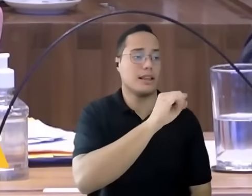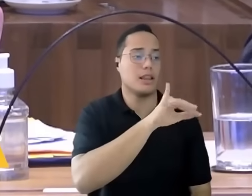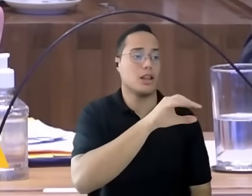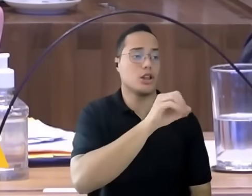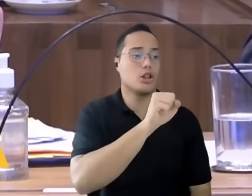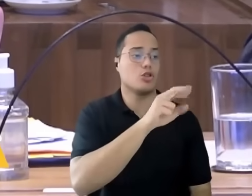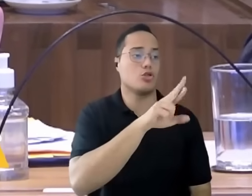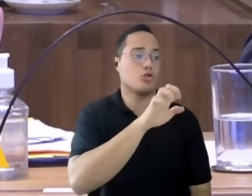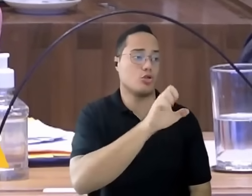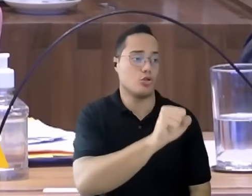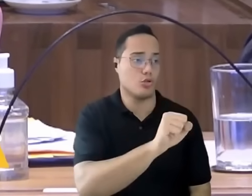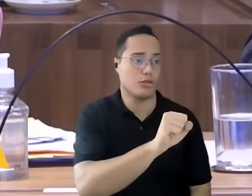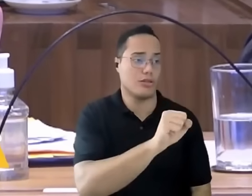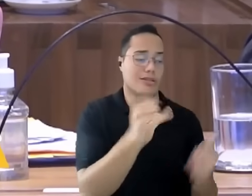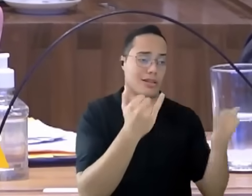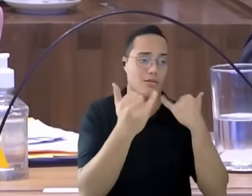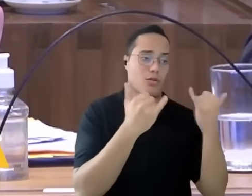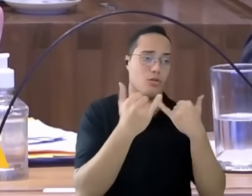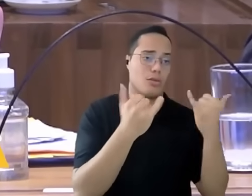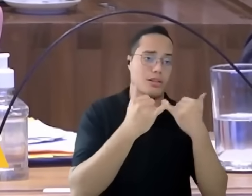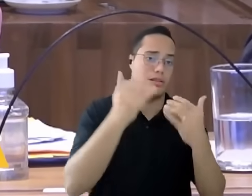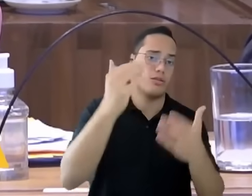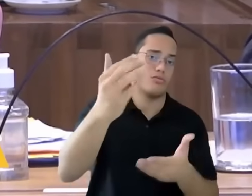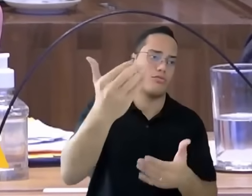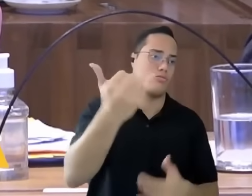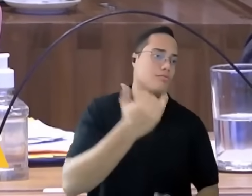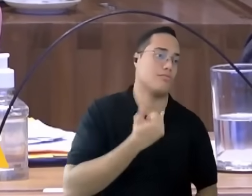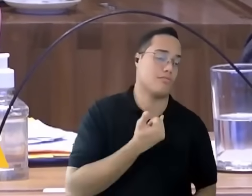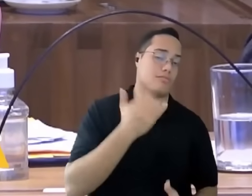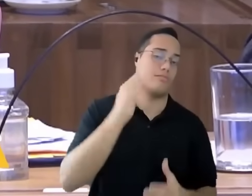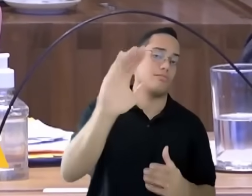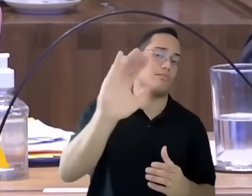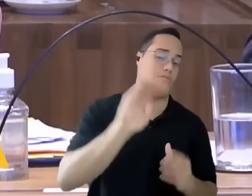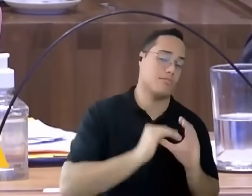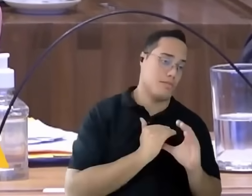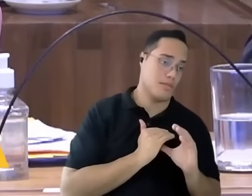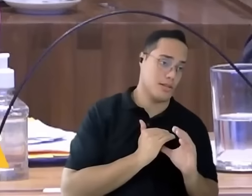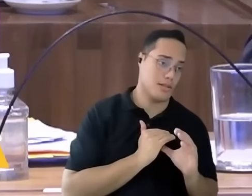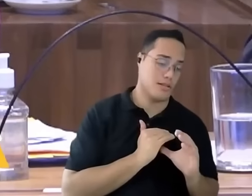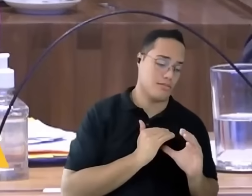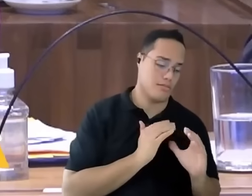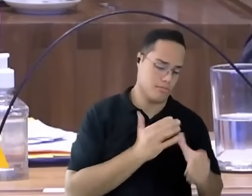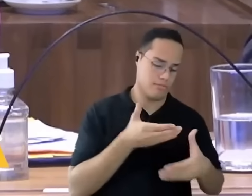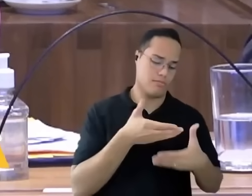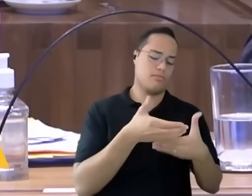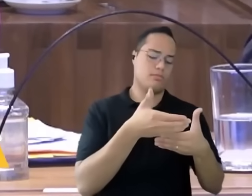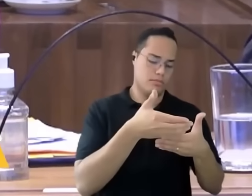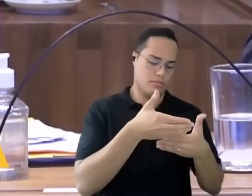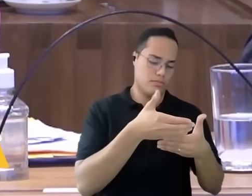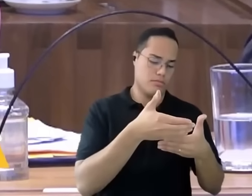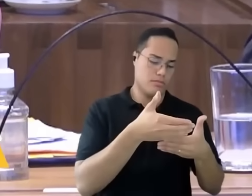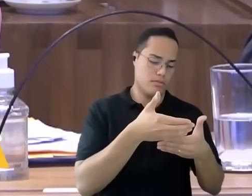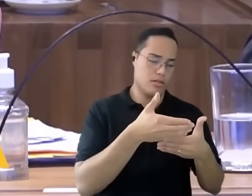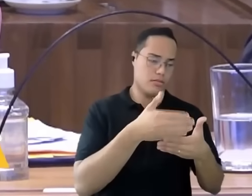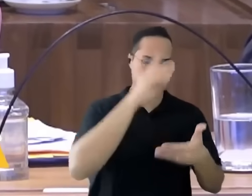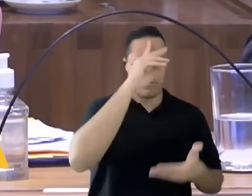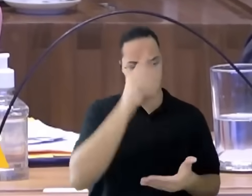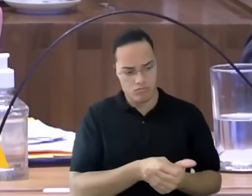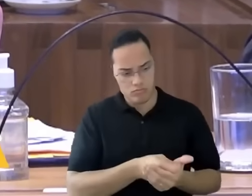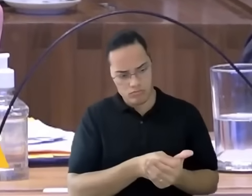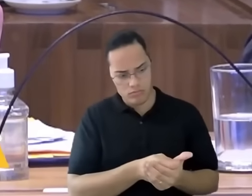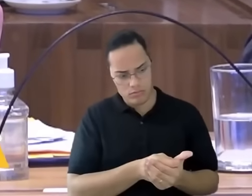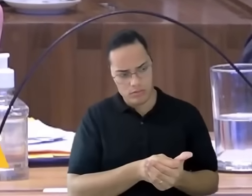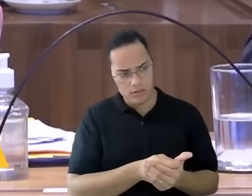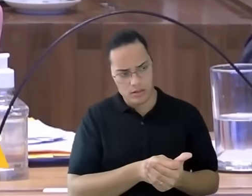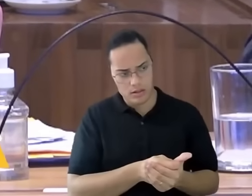informação esses decisores a medida em que vão recebendo a informação decidem e mandam